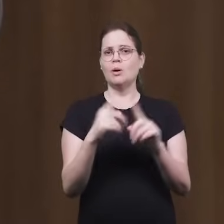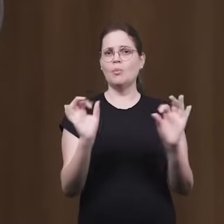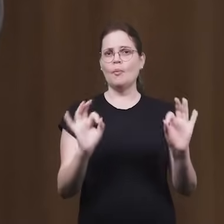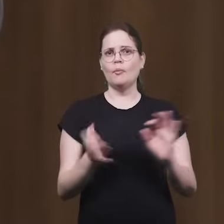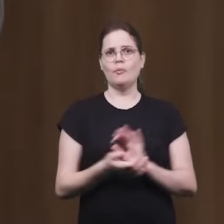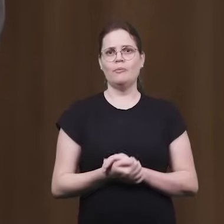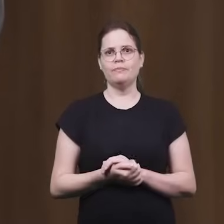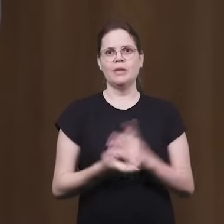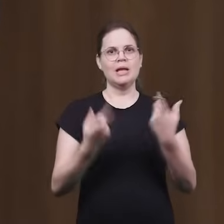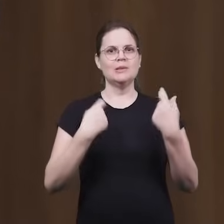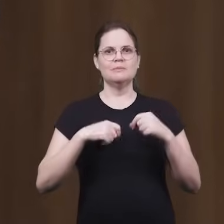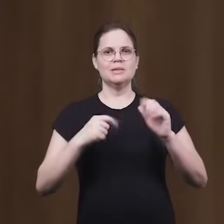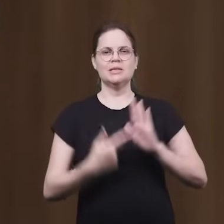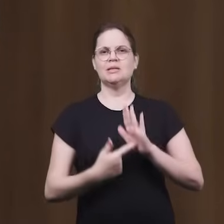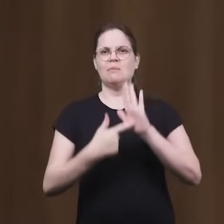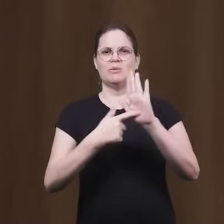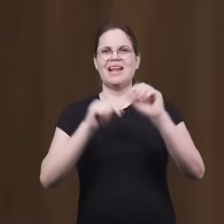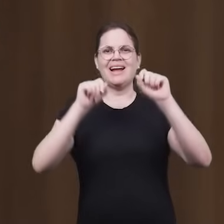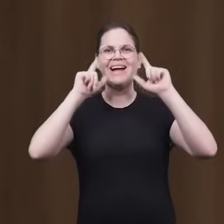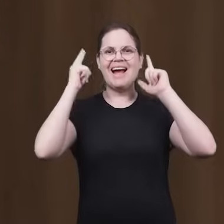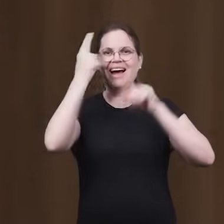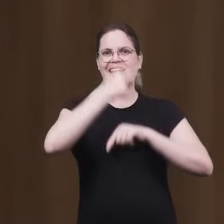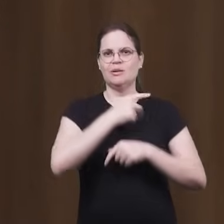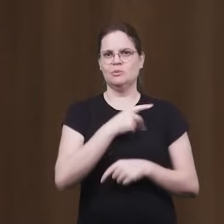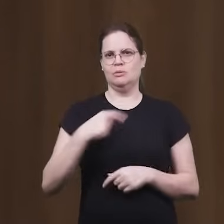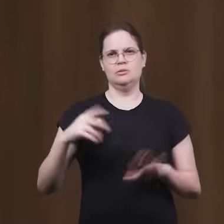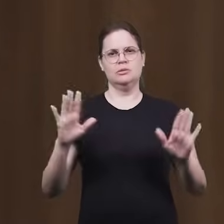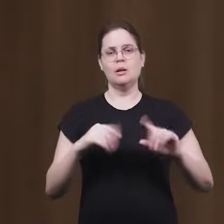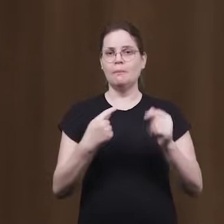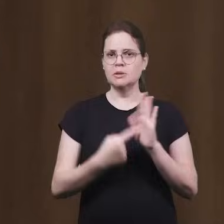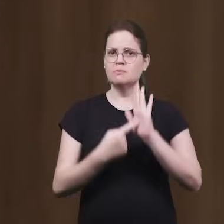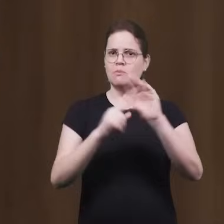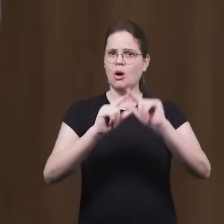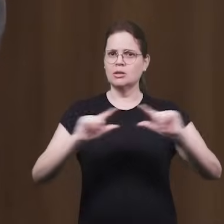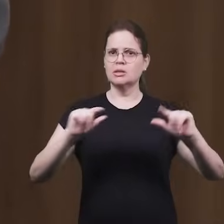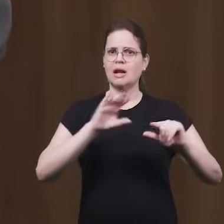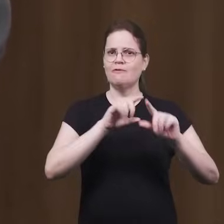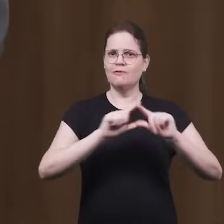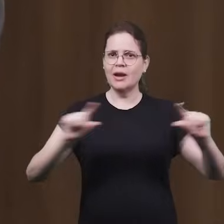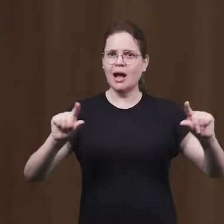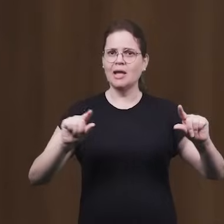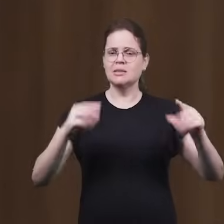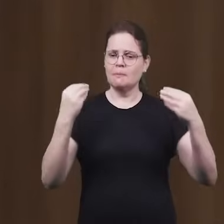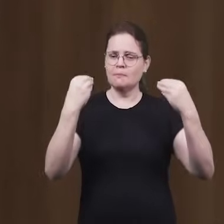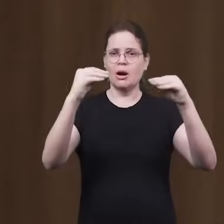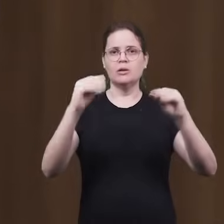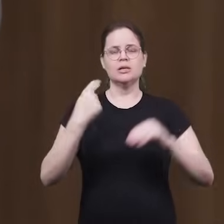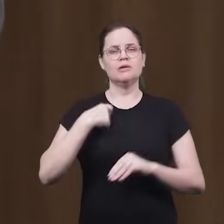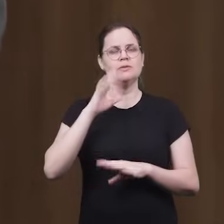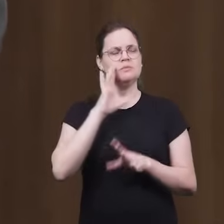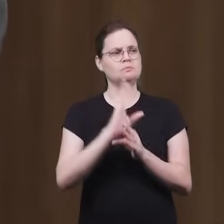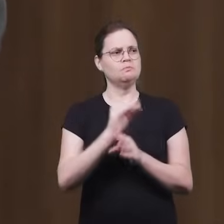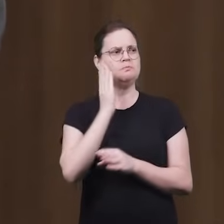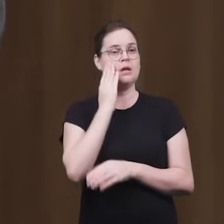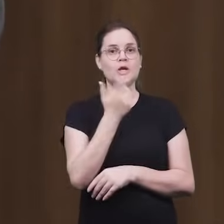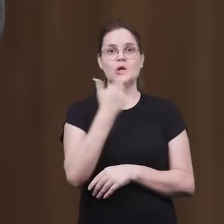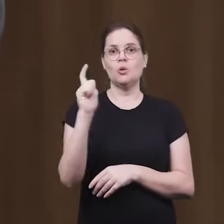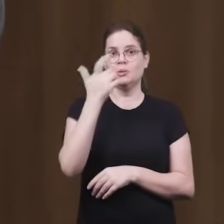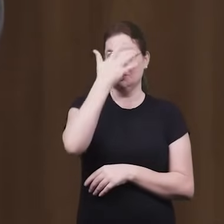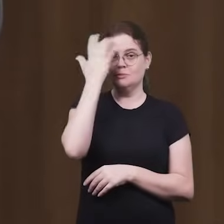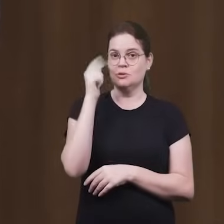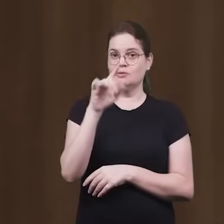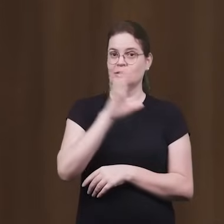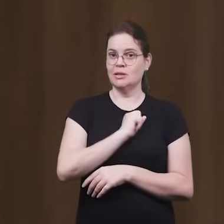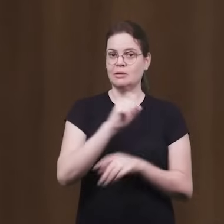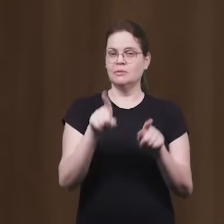precisa publicar a cara do pastor, não. Até ajuda. Mas publica a expressão. Põe aquela frase. Para que outras pessoas que você